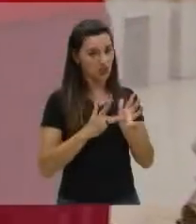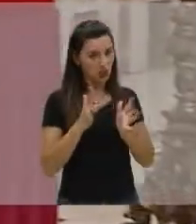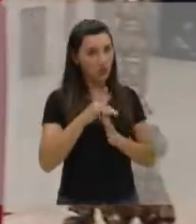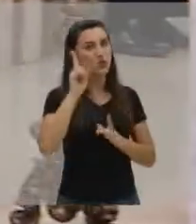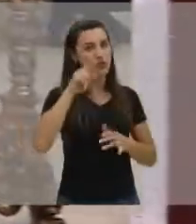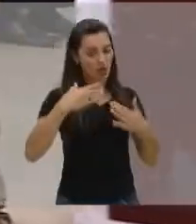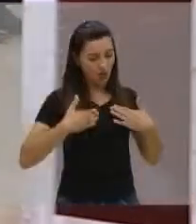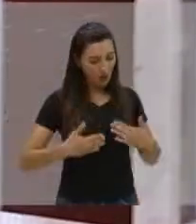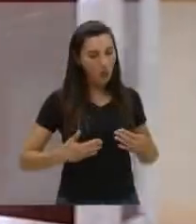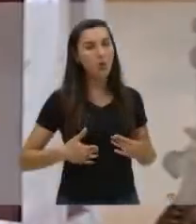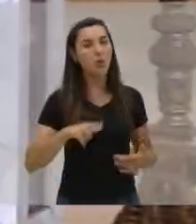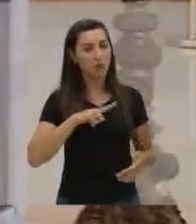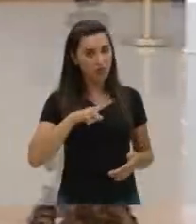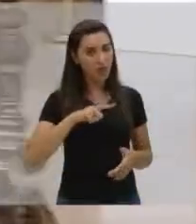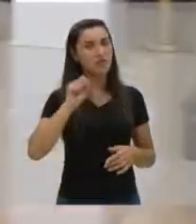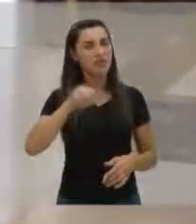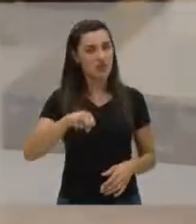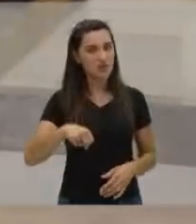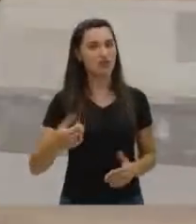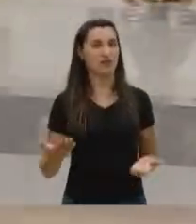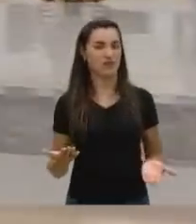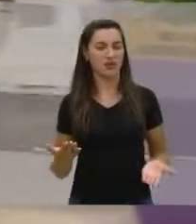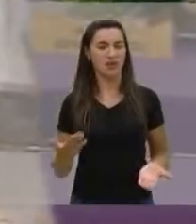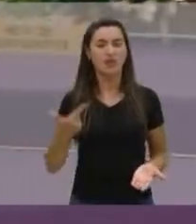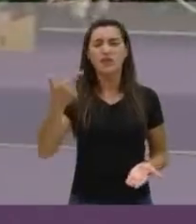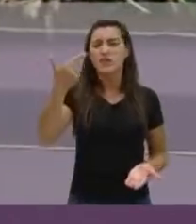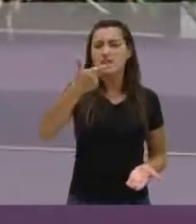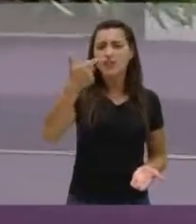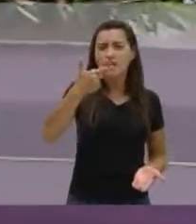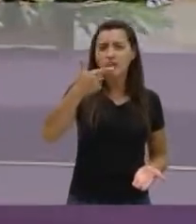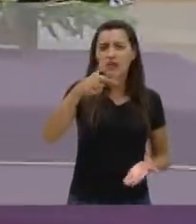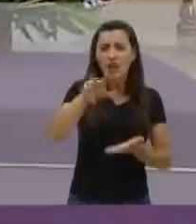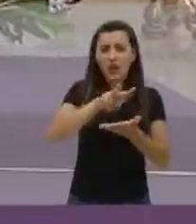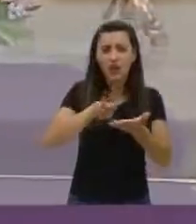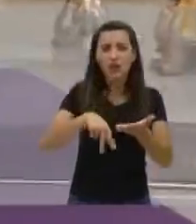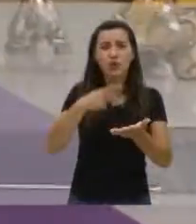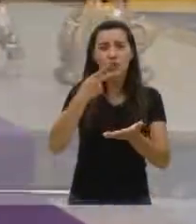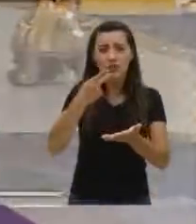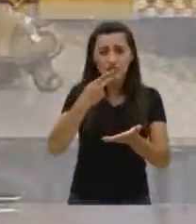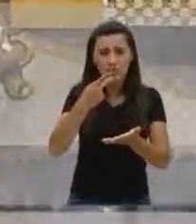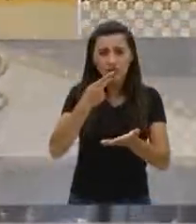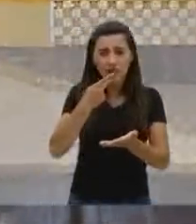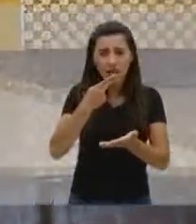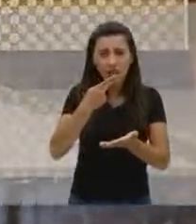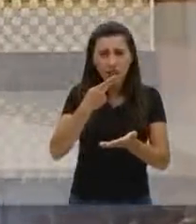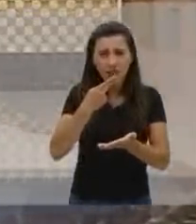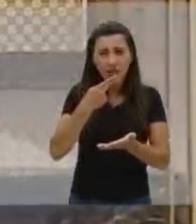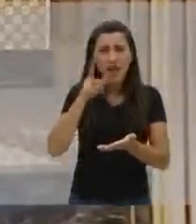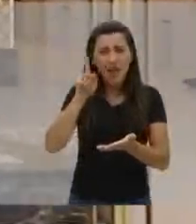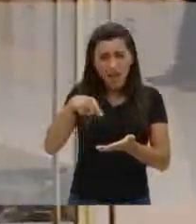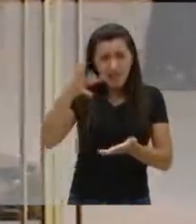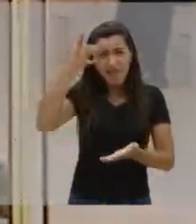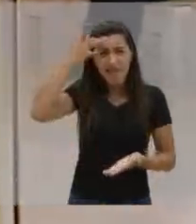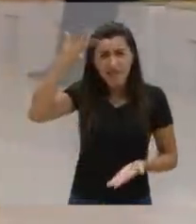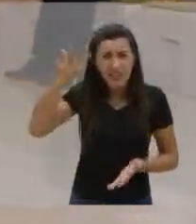gente, aqui a segunda leitura ganha uma força. Foi fácil para Jesus ser o grão de trigo caído na terra?